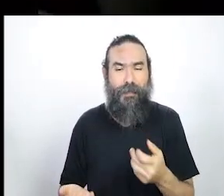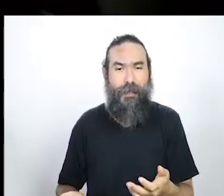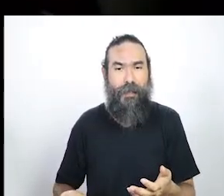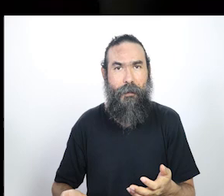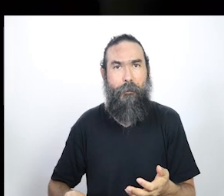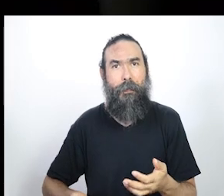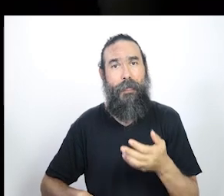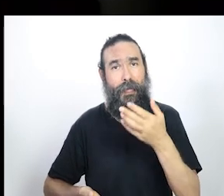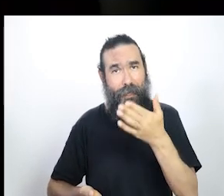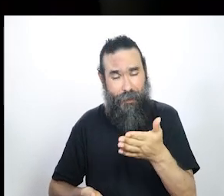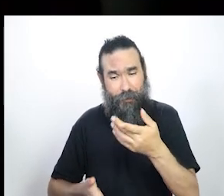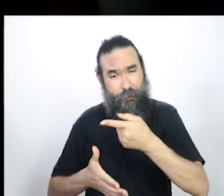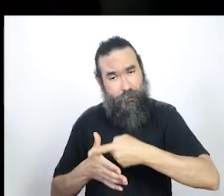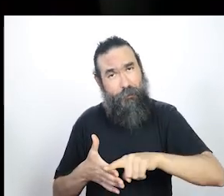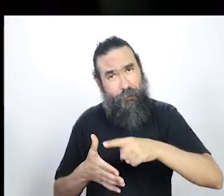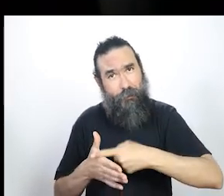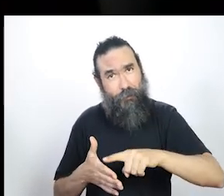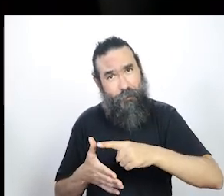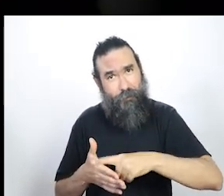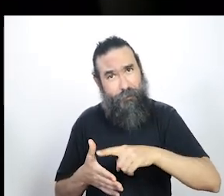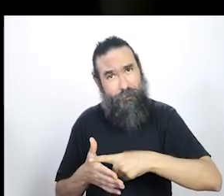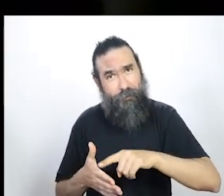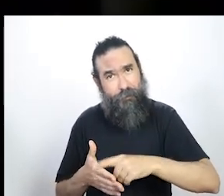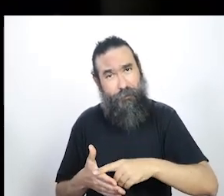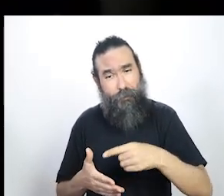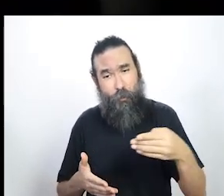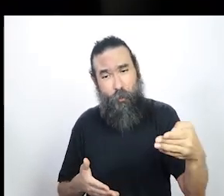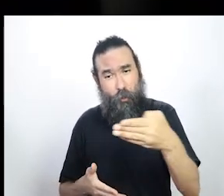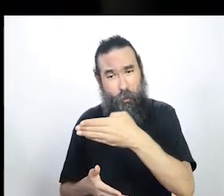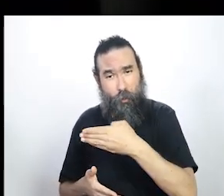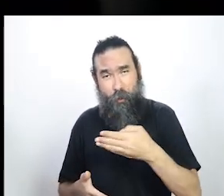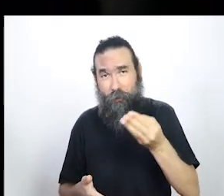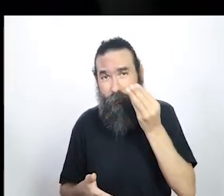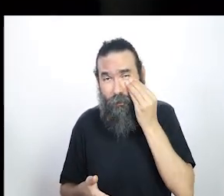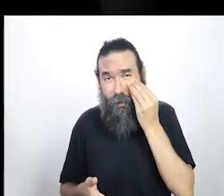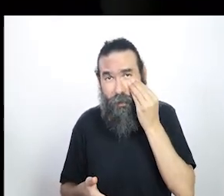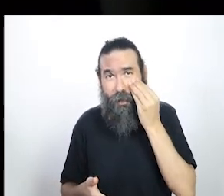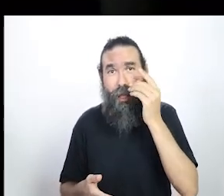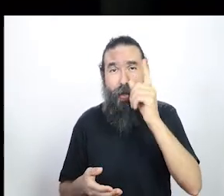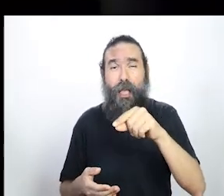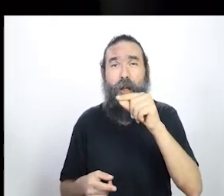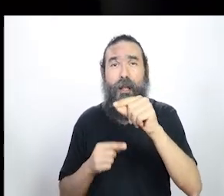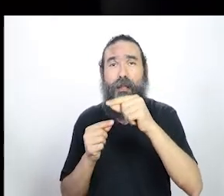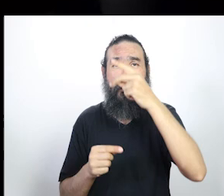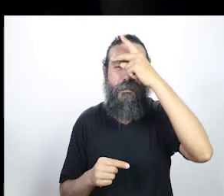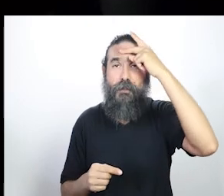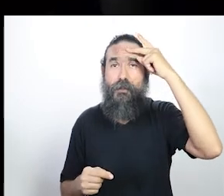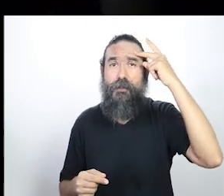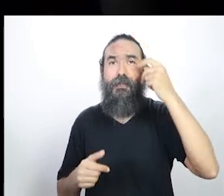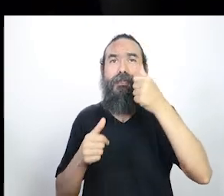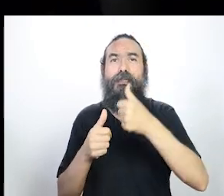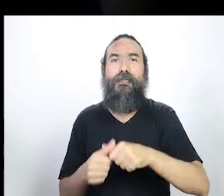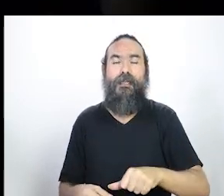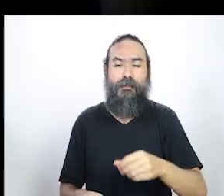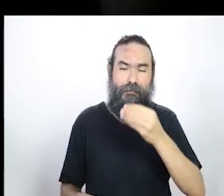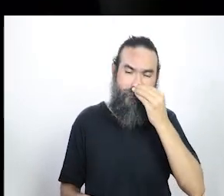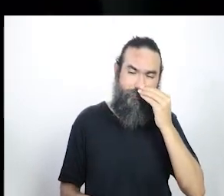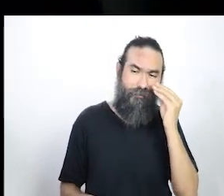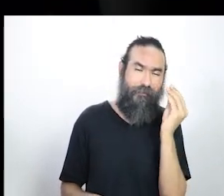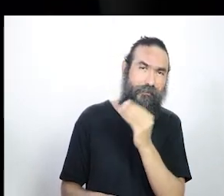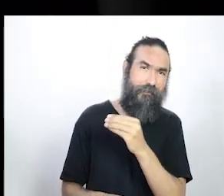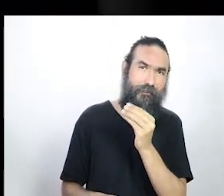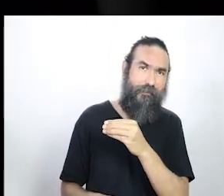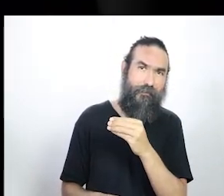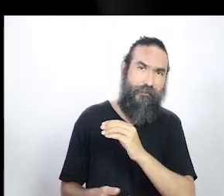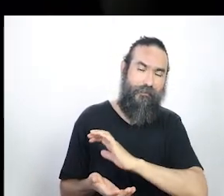E tudo isso, essa questão toda, essa problemática toda que a gente vem vivendo, é porque as pessoas estão esquecendo o